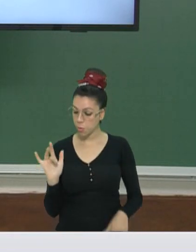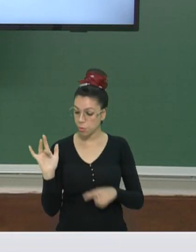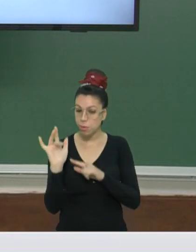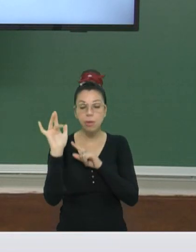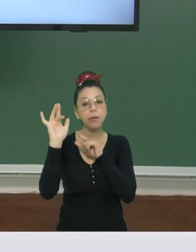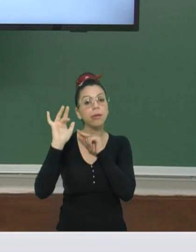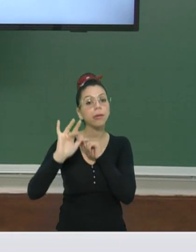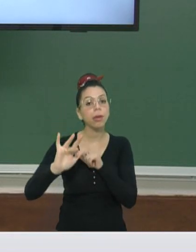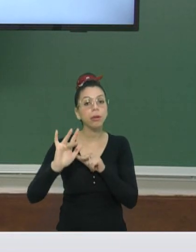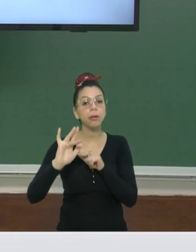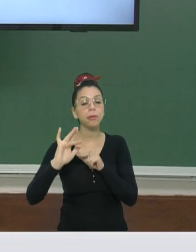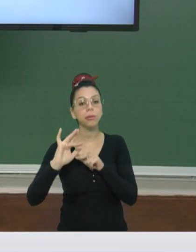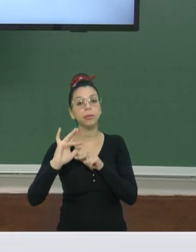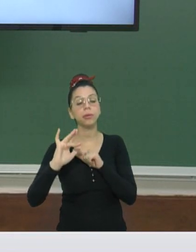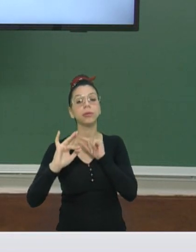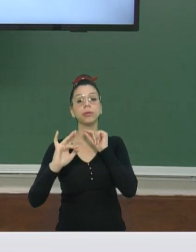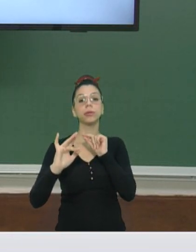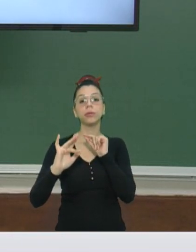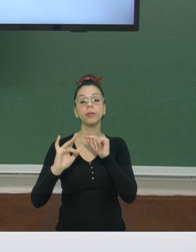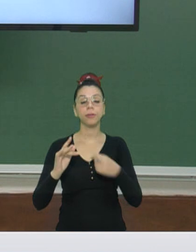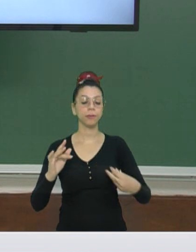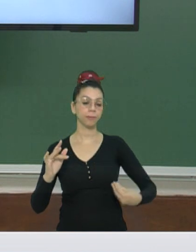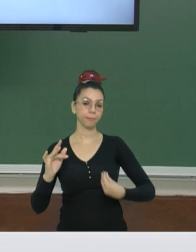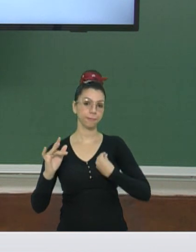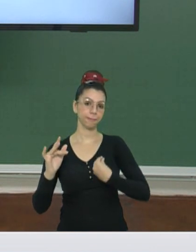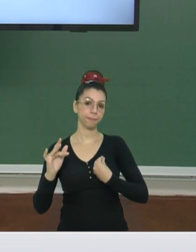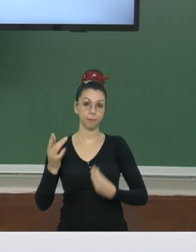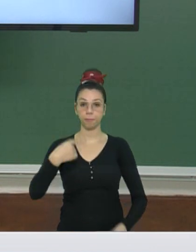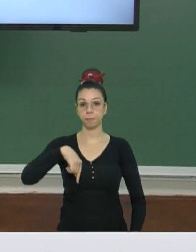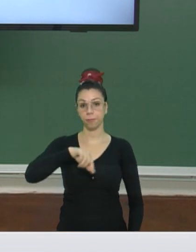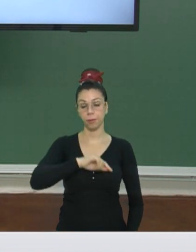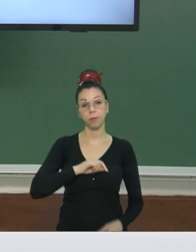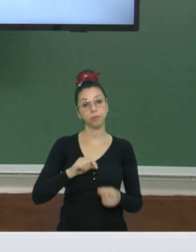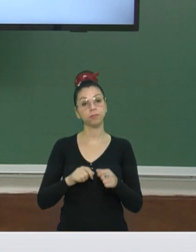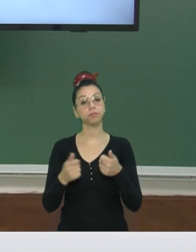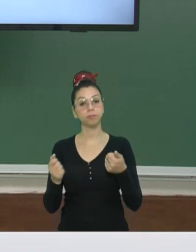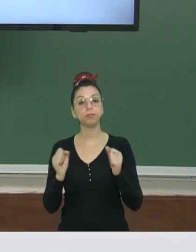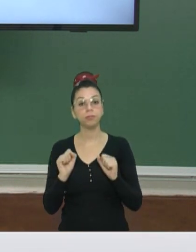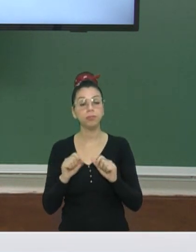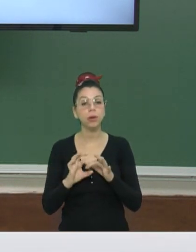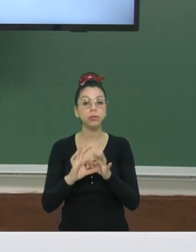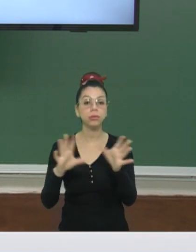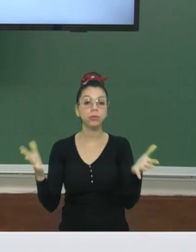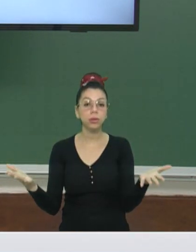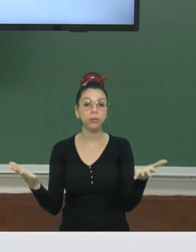o mosquito da dengue, ele vive por causa da gente. Olha aqui,